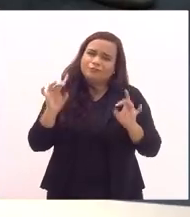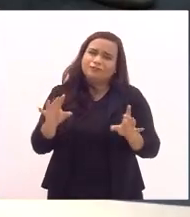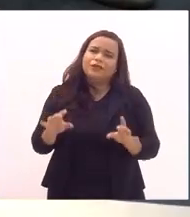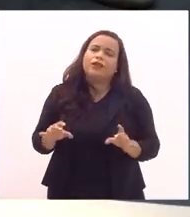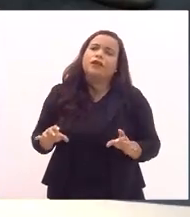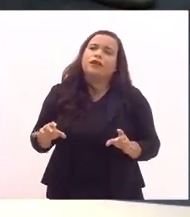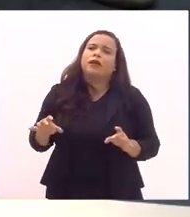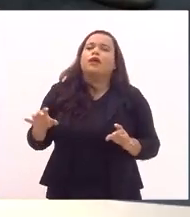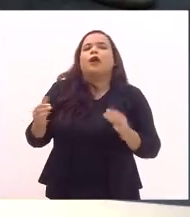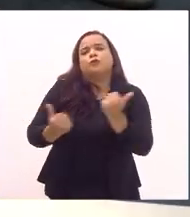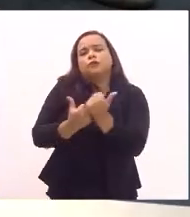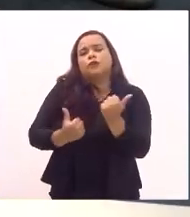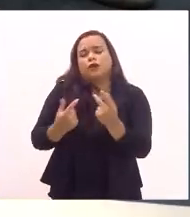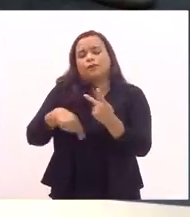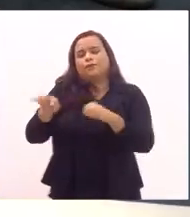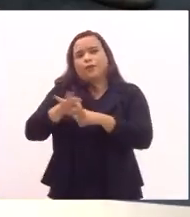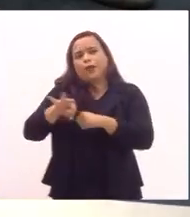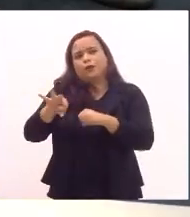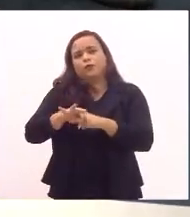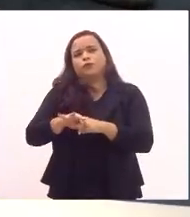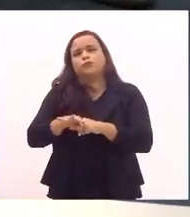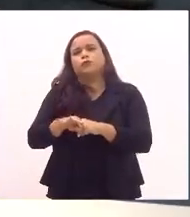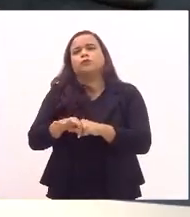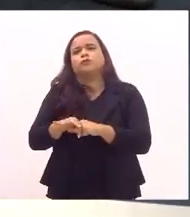técnicos de enfermagem enfermeiros